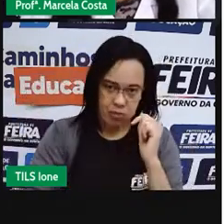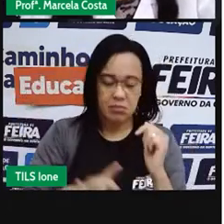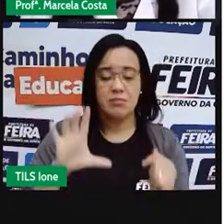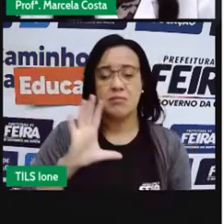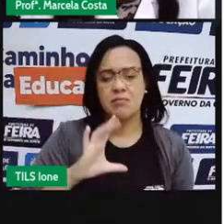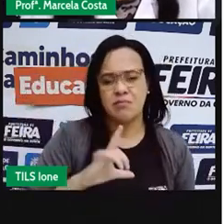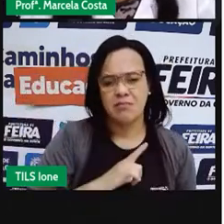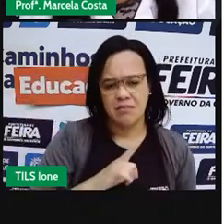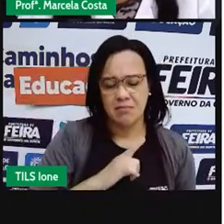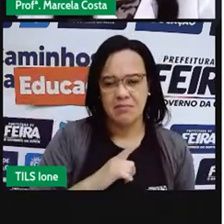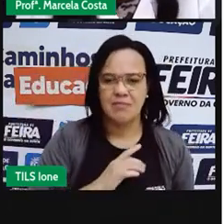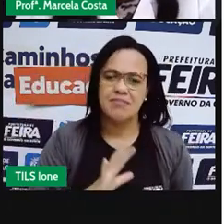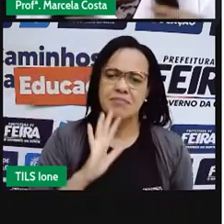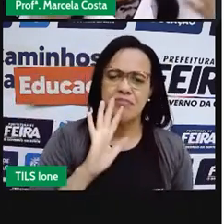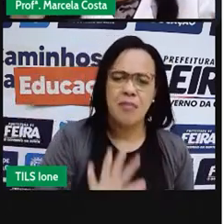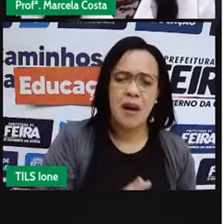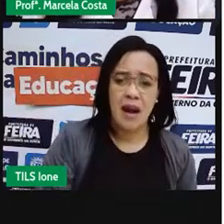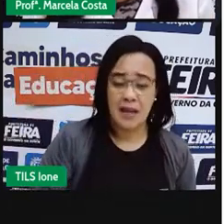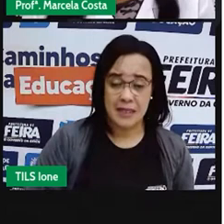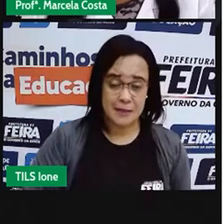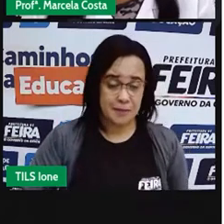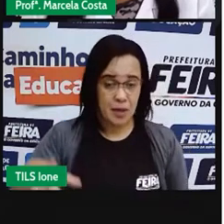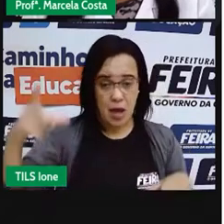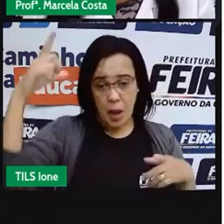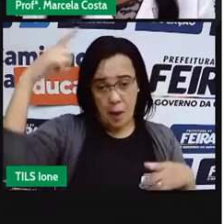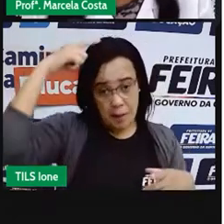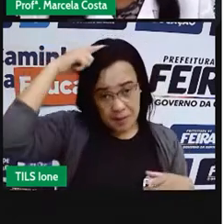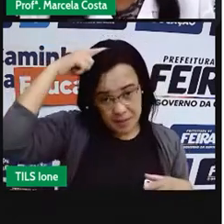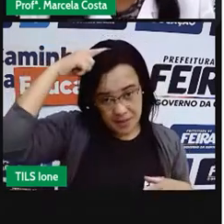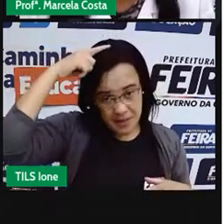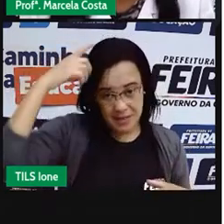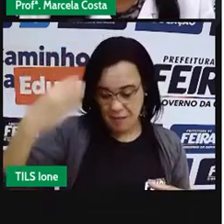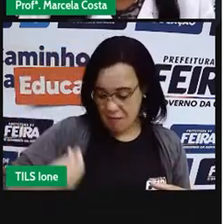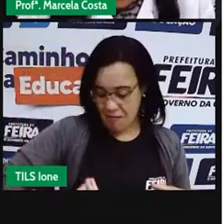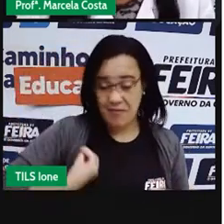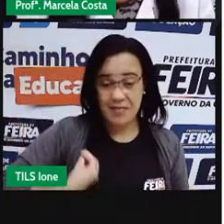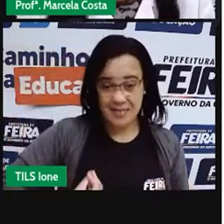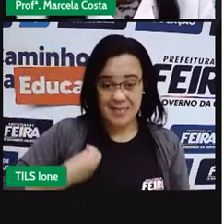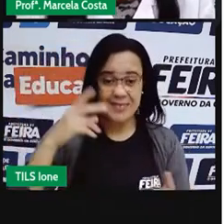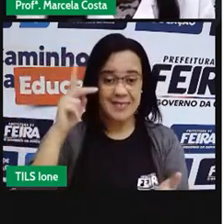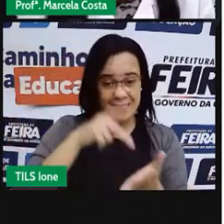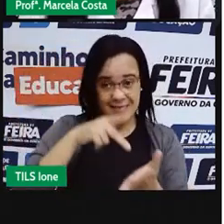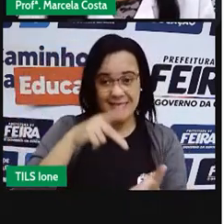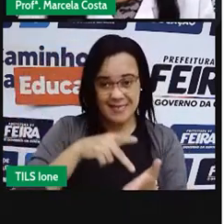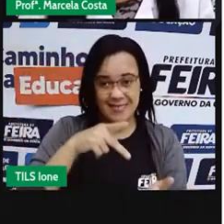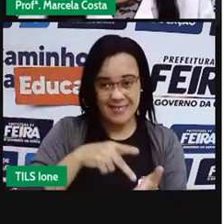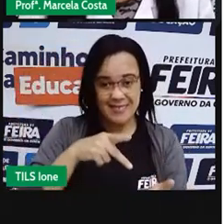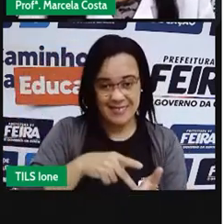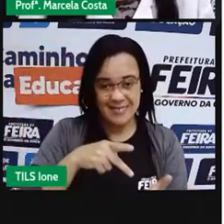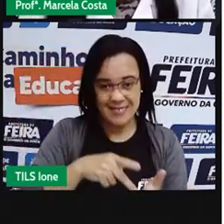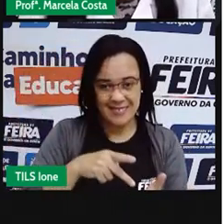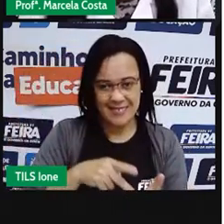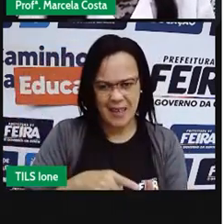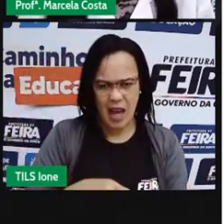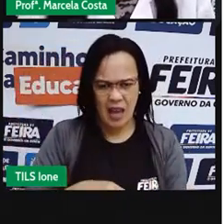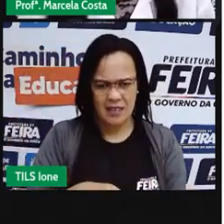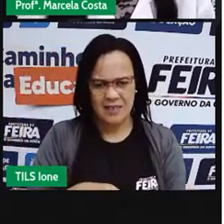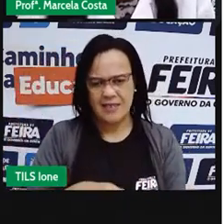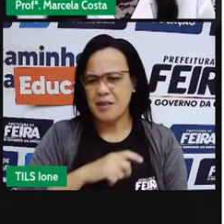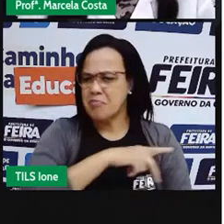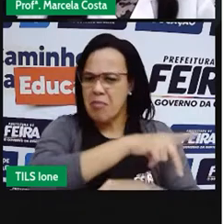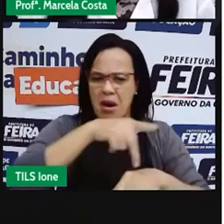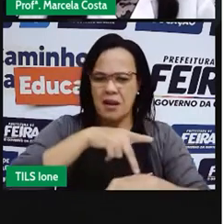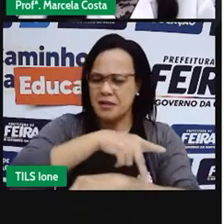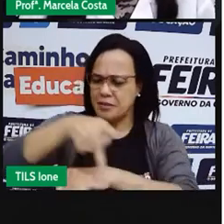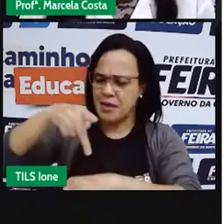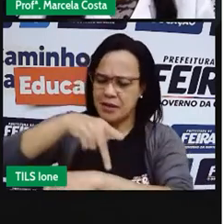princesas da vida real, né, do nosso mundo, que a gente conhece as pessoas, que a gente